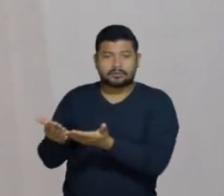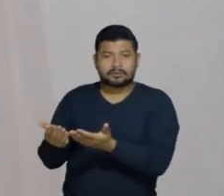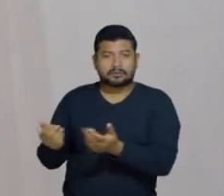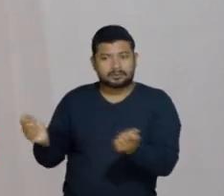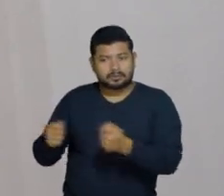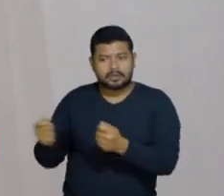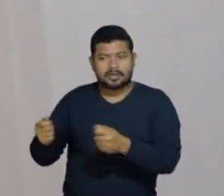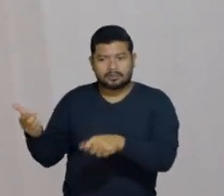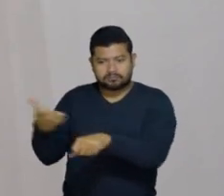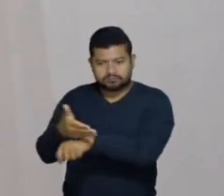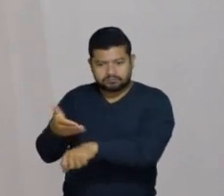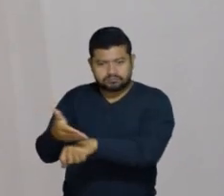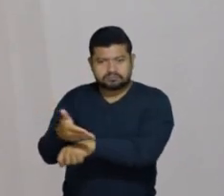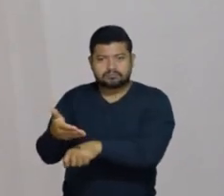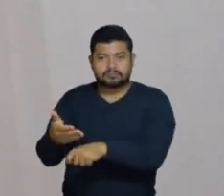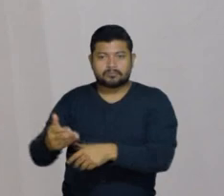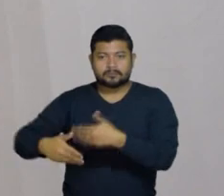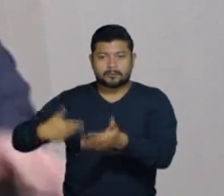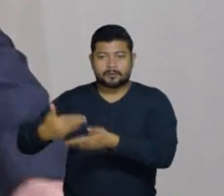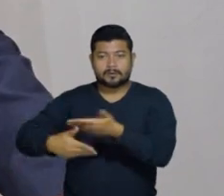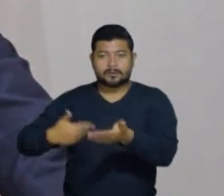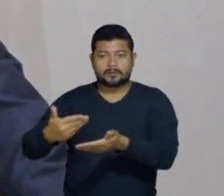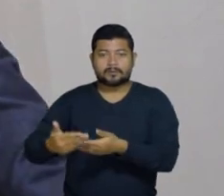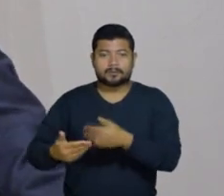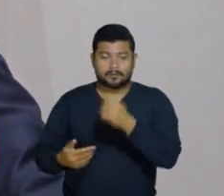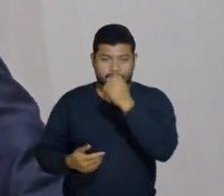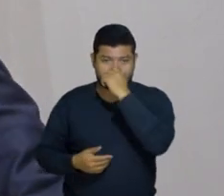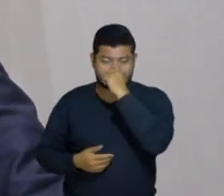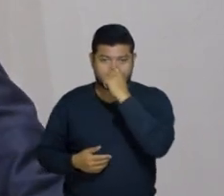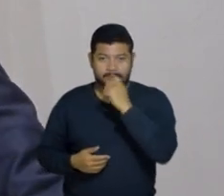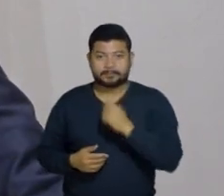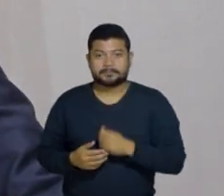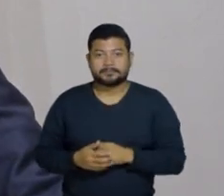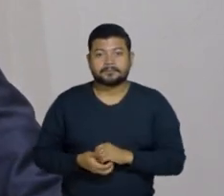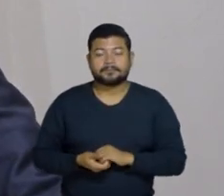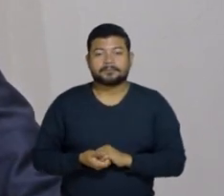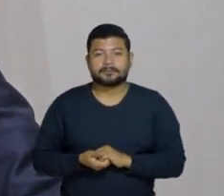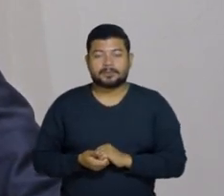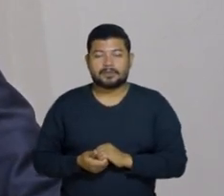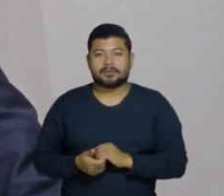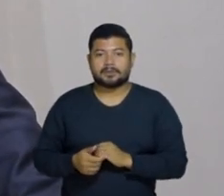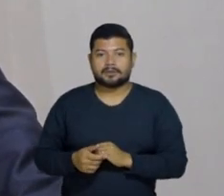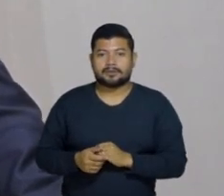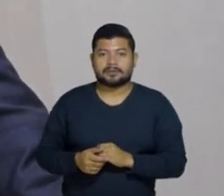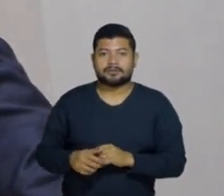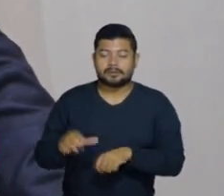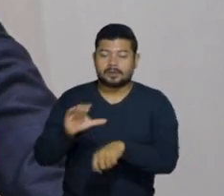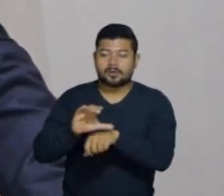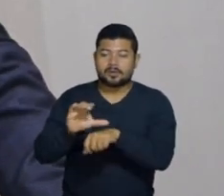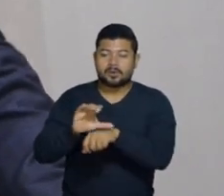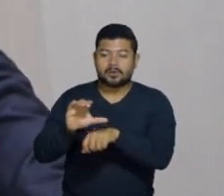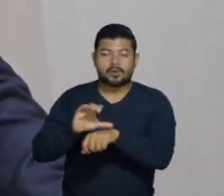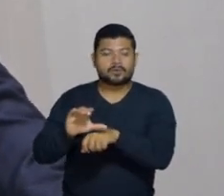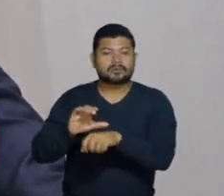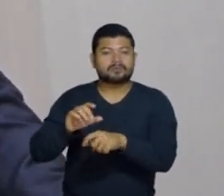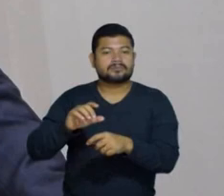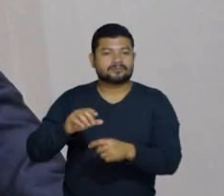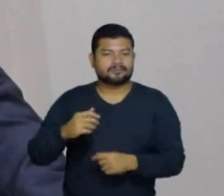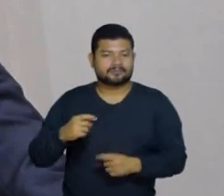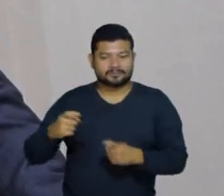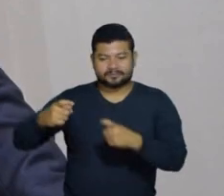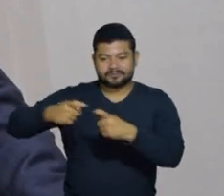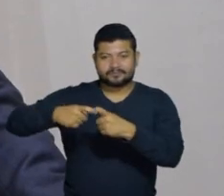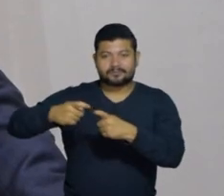a oportunidade de cursar a medicina. E certamente que se tivesse